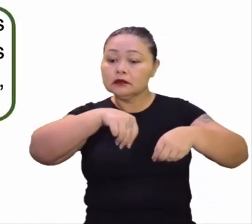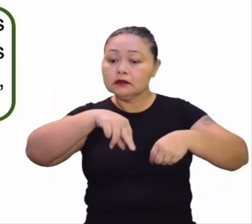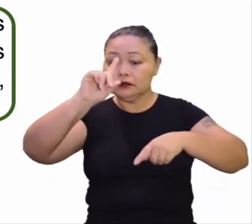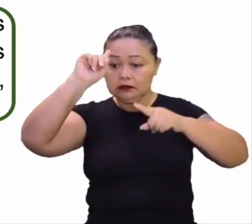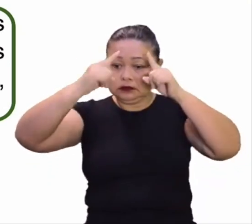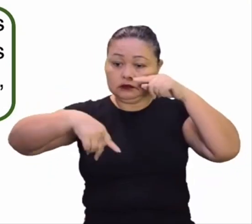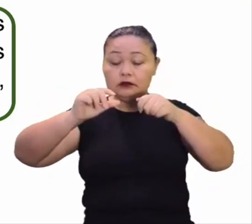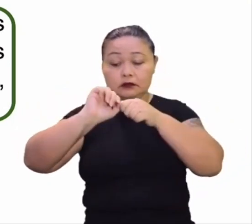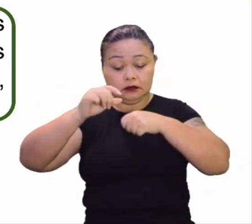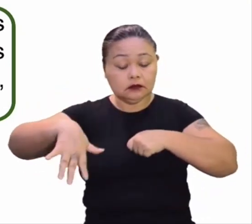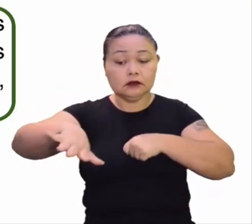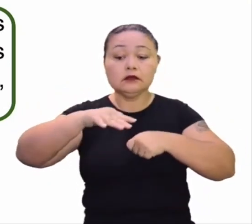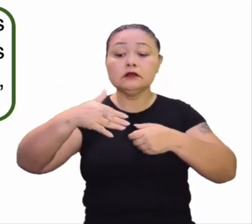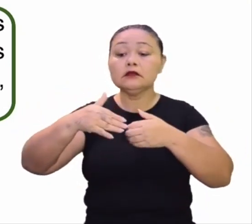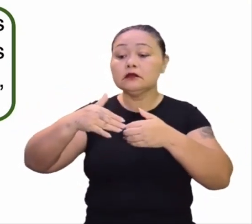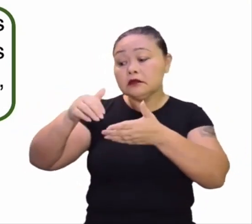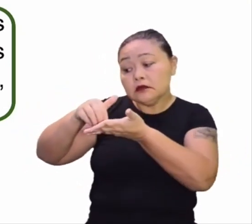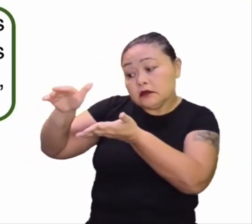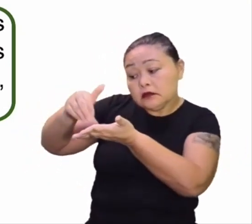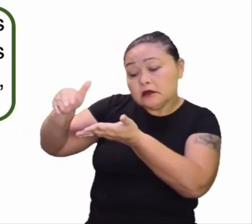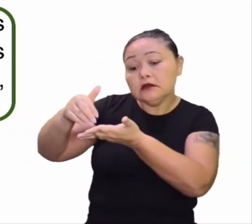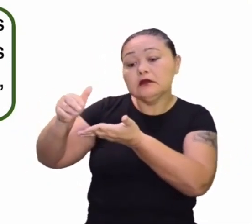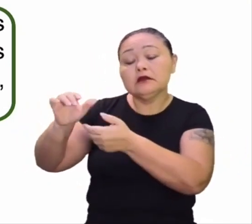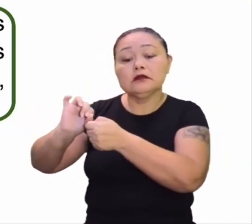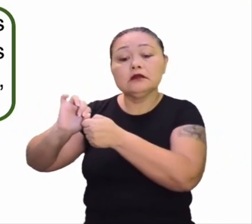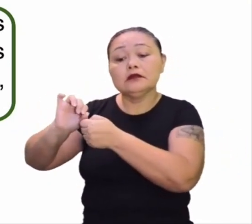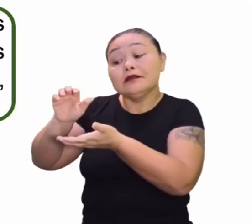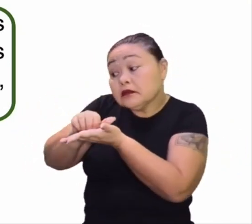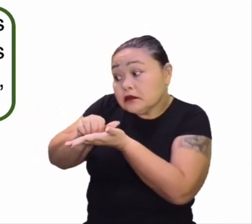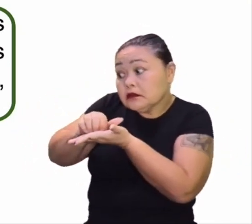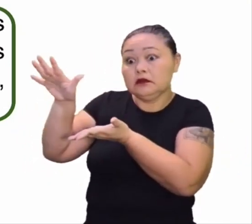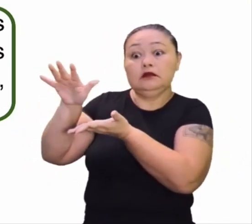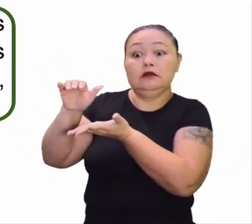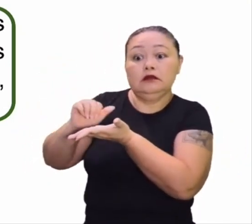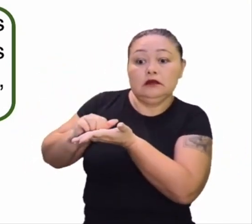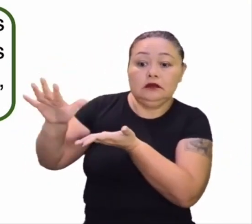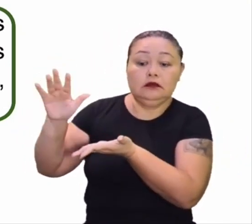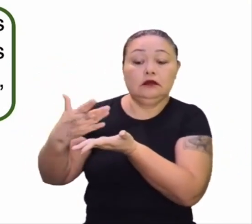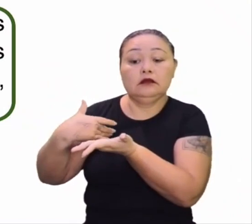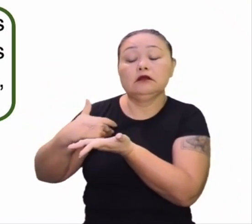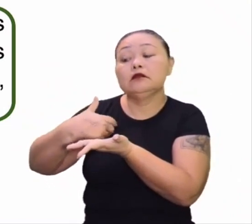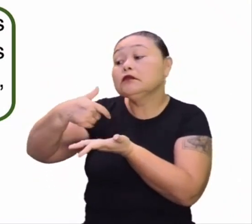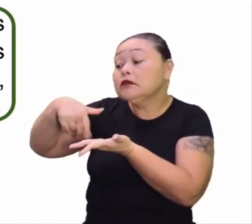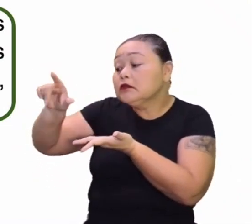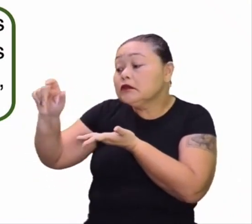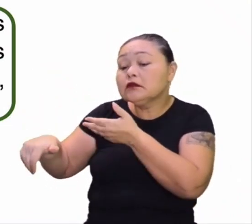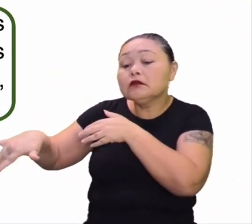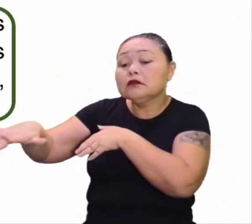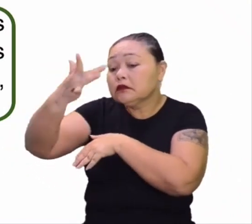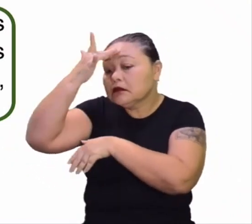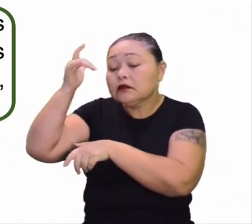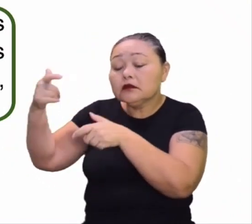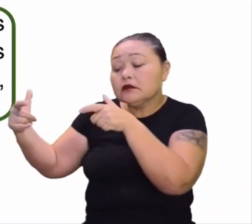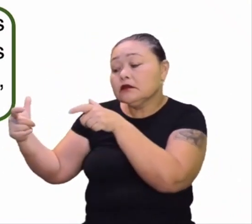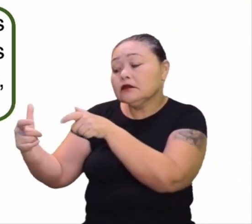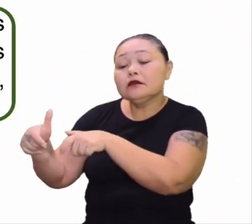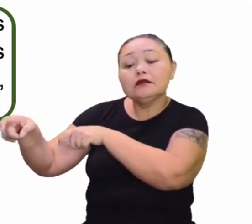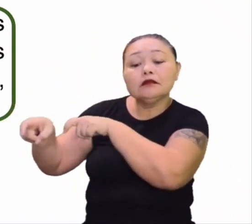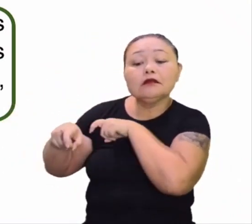das melhores terras situadas. Sempre esse lance de expulsar. E sempre quem vai ser expulso, geralmente, vai ser o